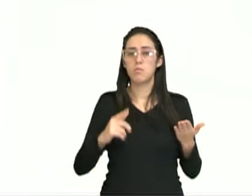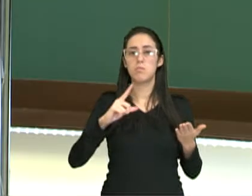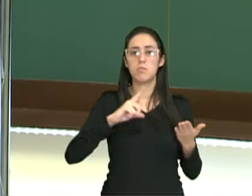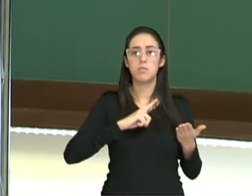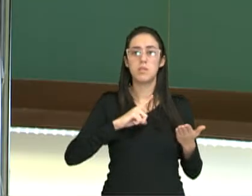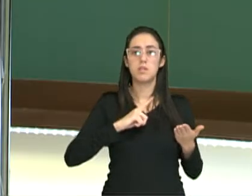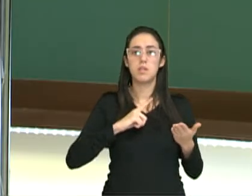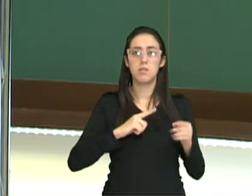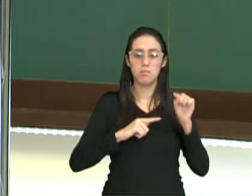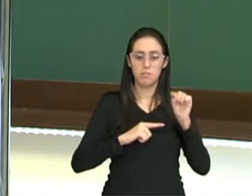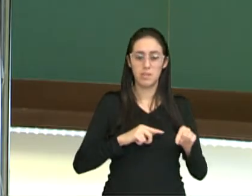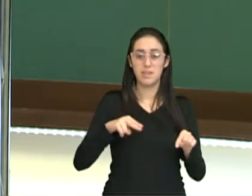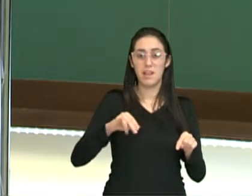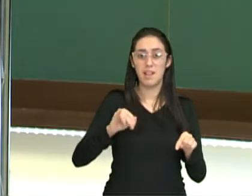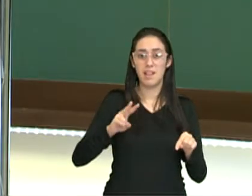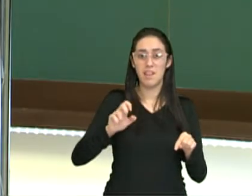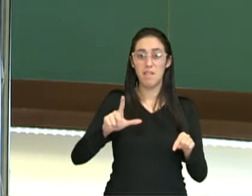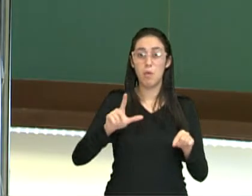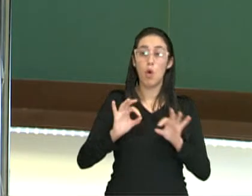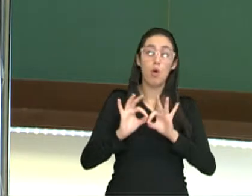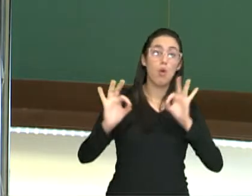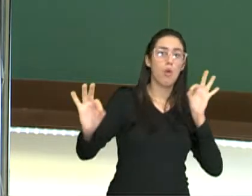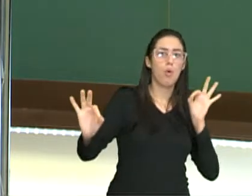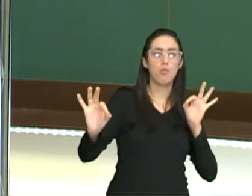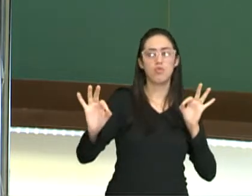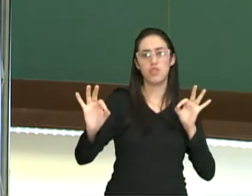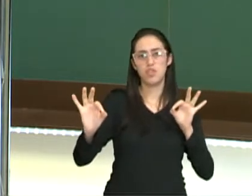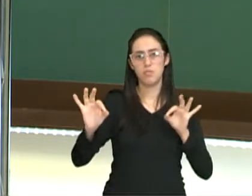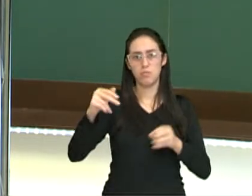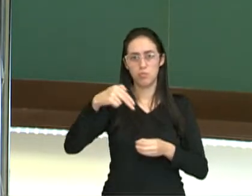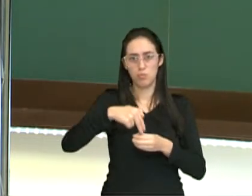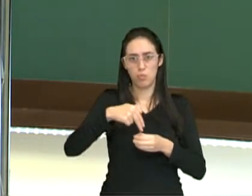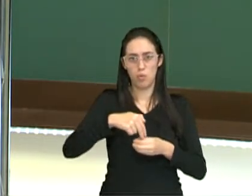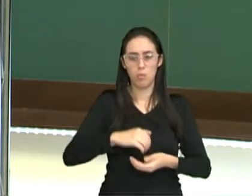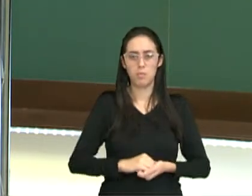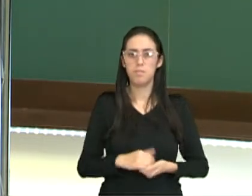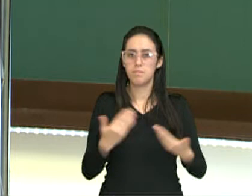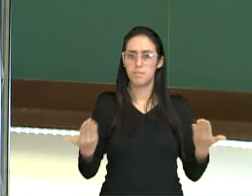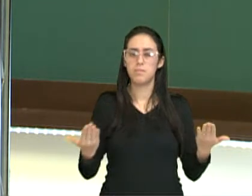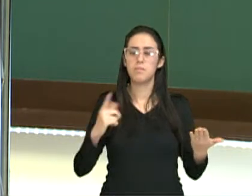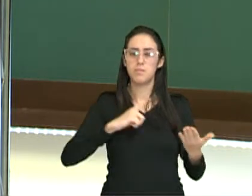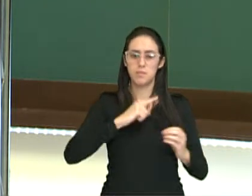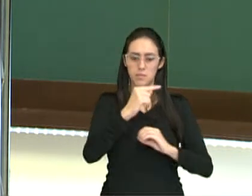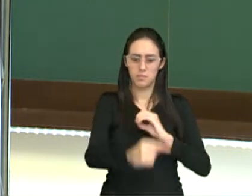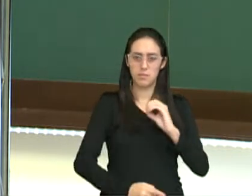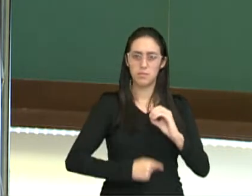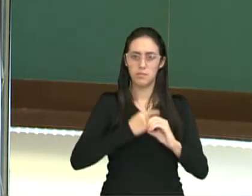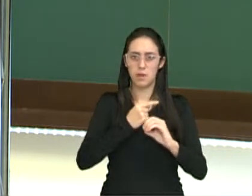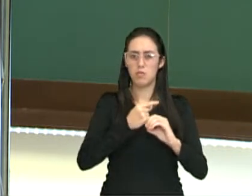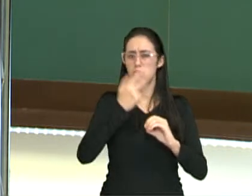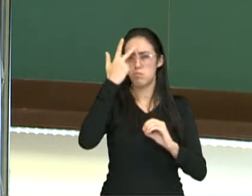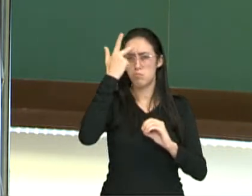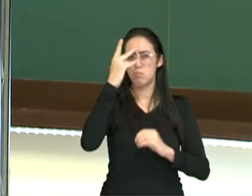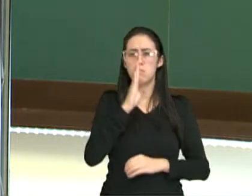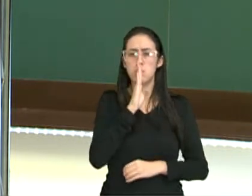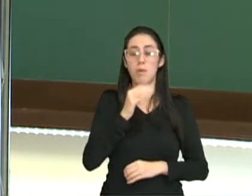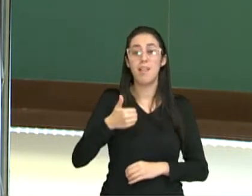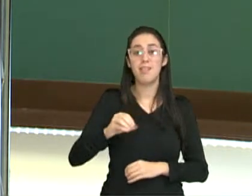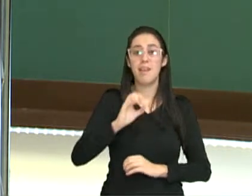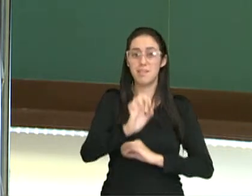do átomo no estado fundamental. Então, eu tenho lá o meu átomo neutro com 10 elétrons. Aí